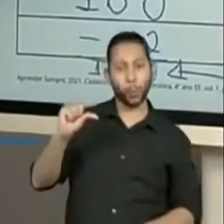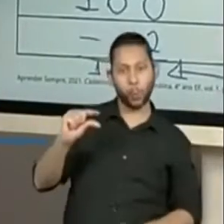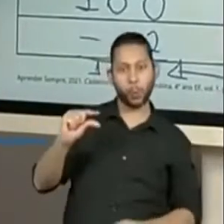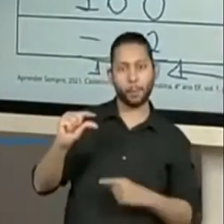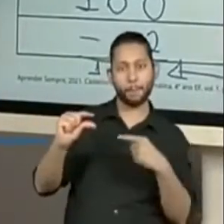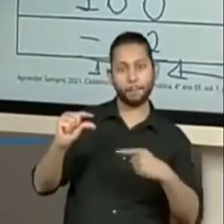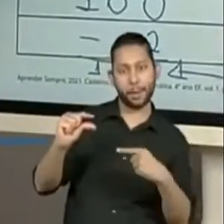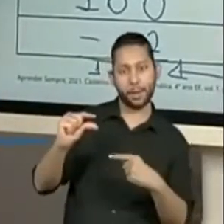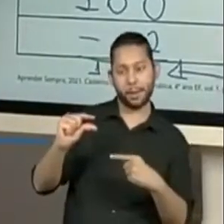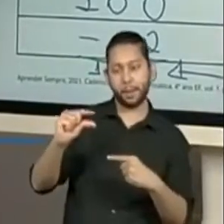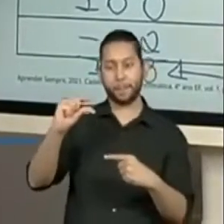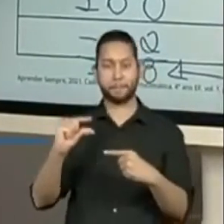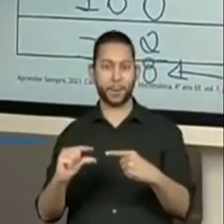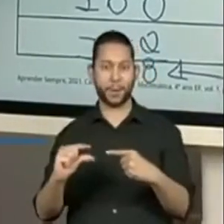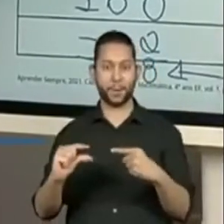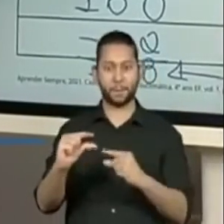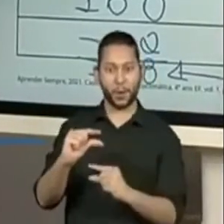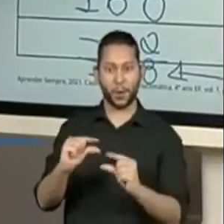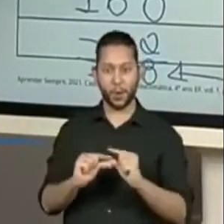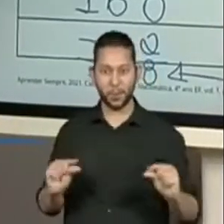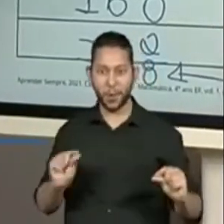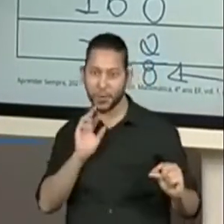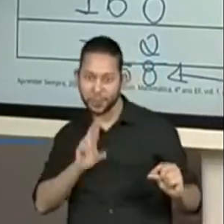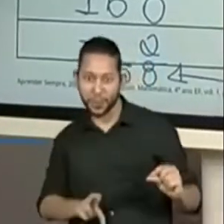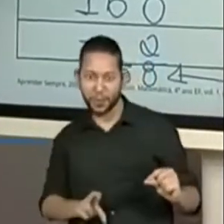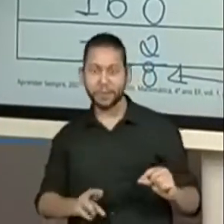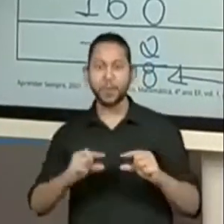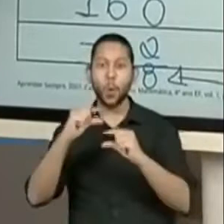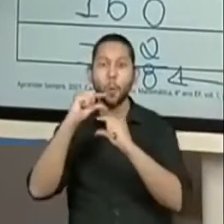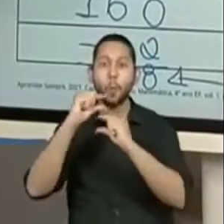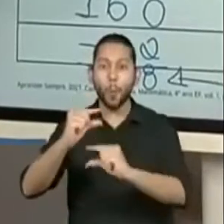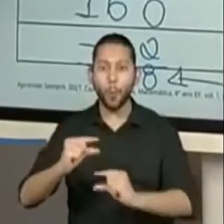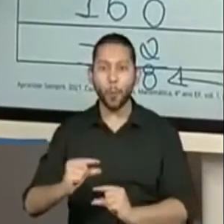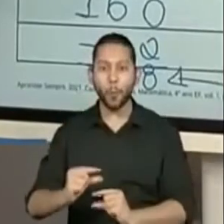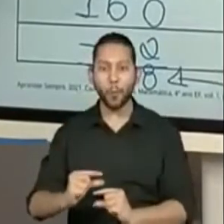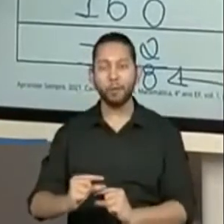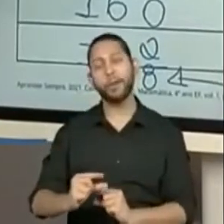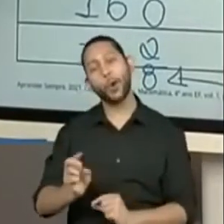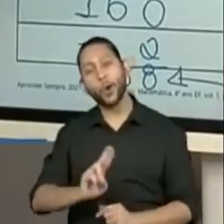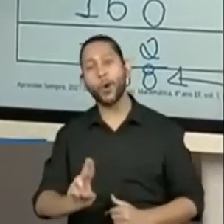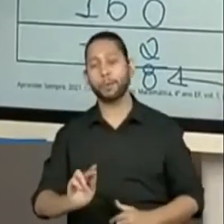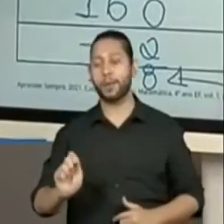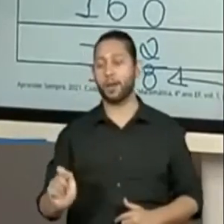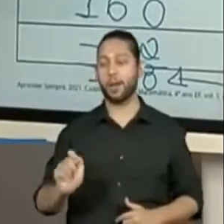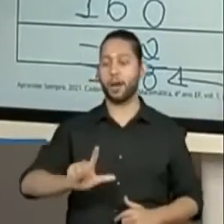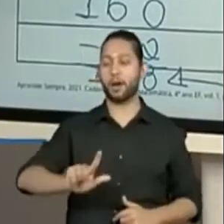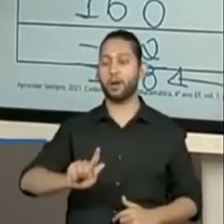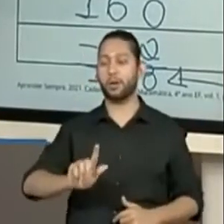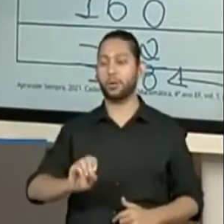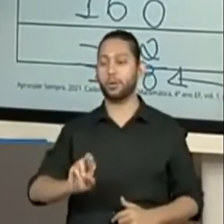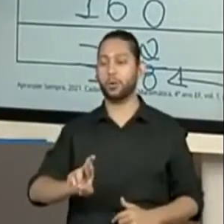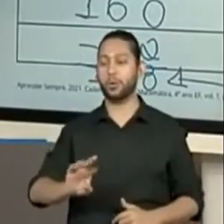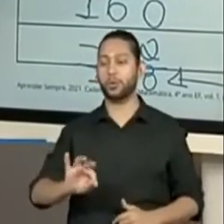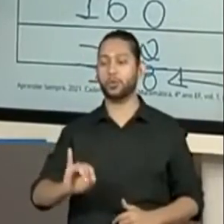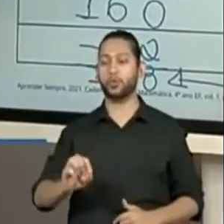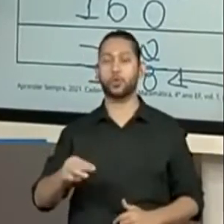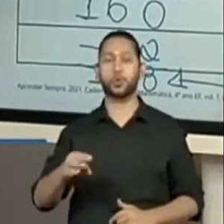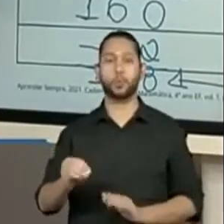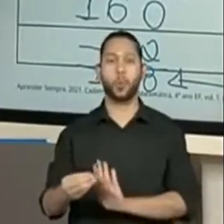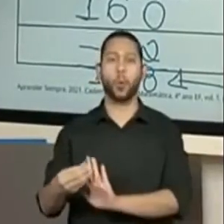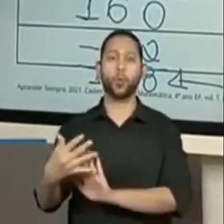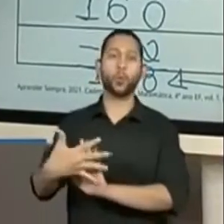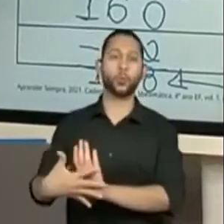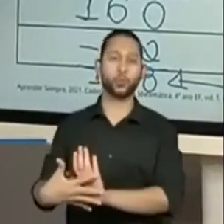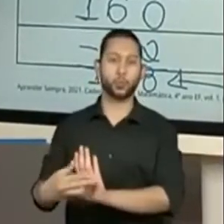aula sabe quando você arma conta e resolve Então quando eu falar de algoritmo usual É disso que eu tô falando